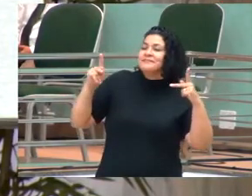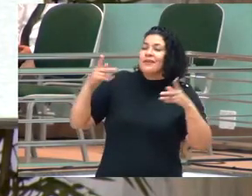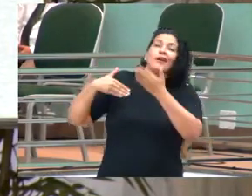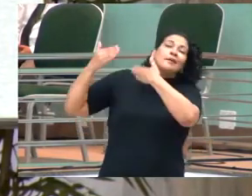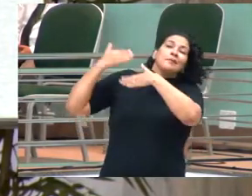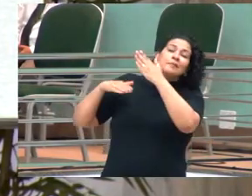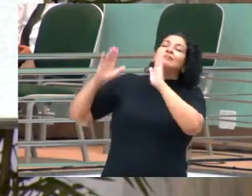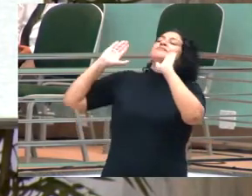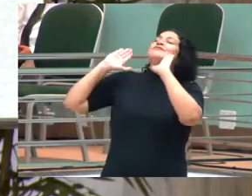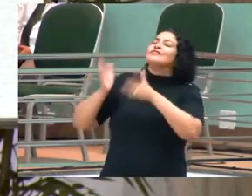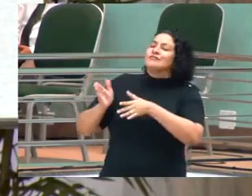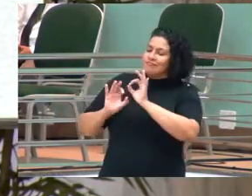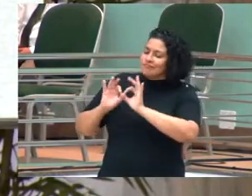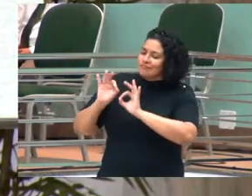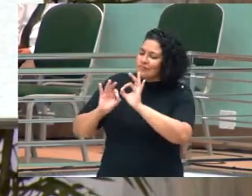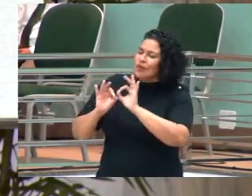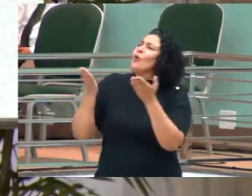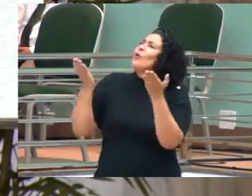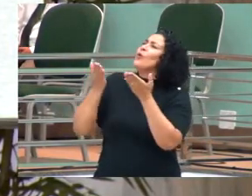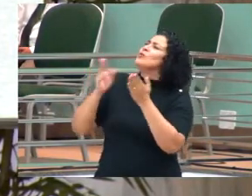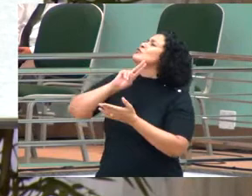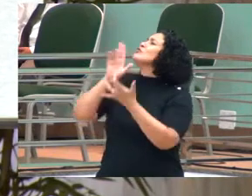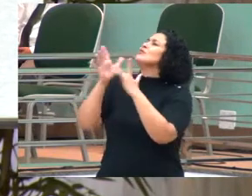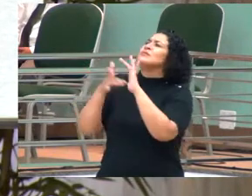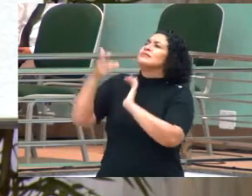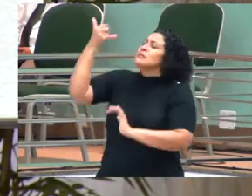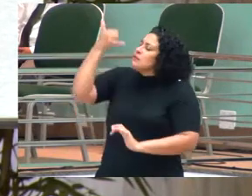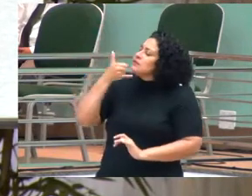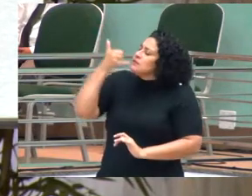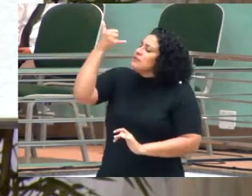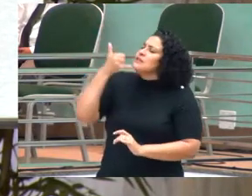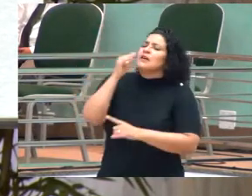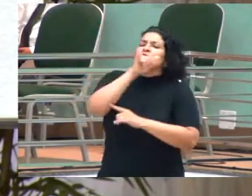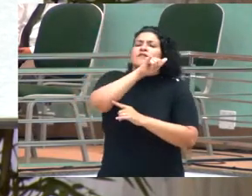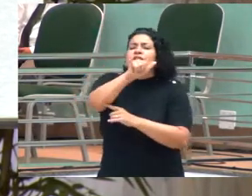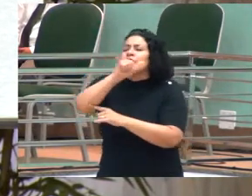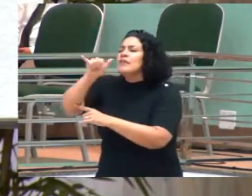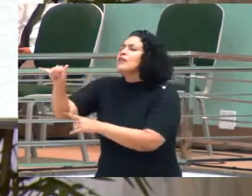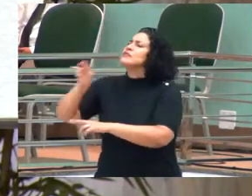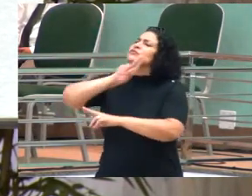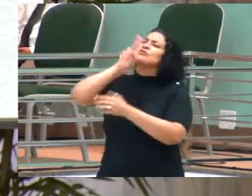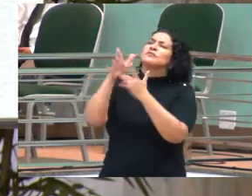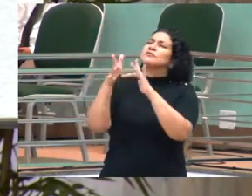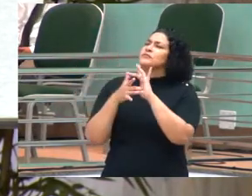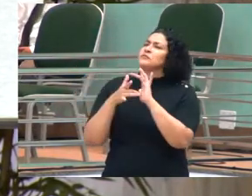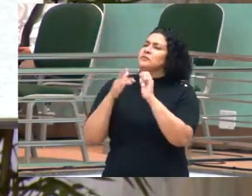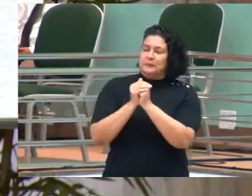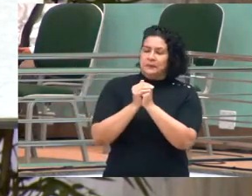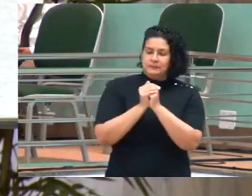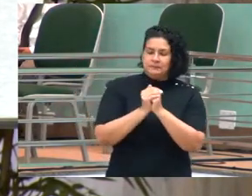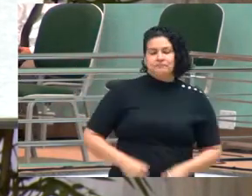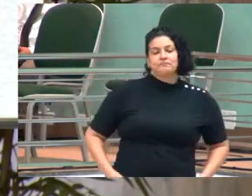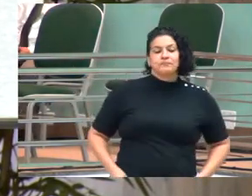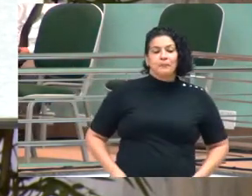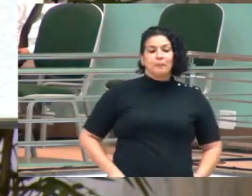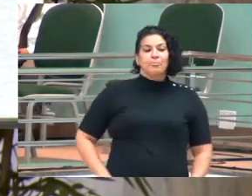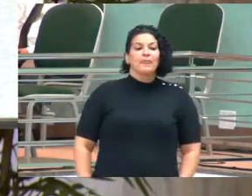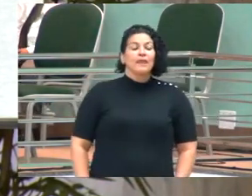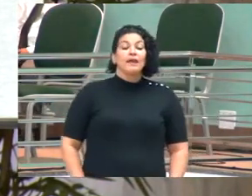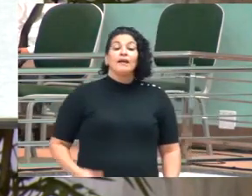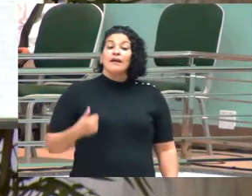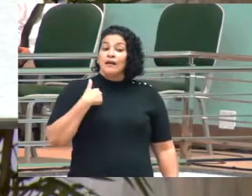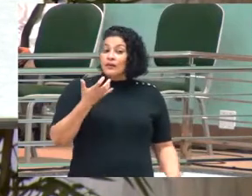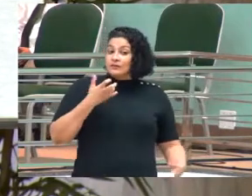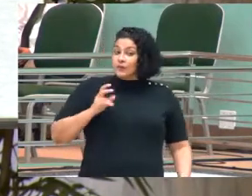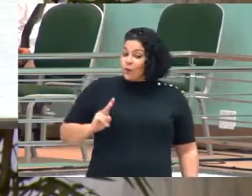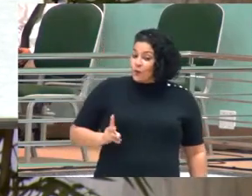Ser conosco, ó Deus, em nome do nosso Senhor Jesus Cristo. Amém. Eu quero continuar essa série de